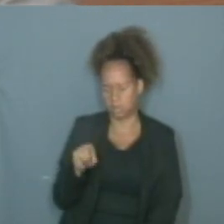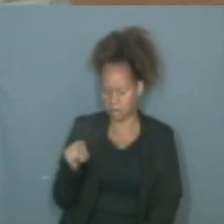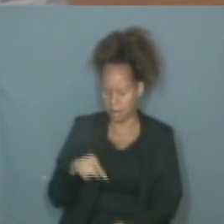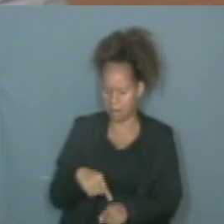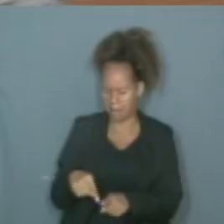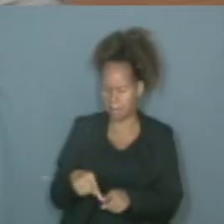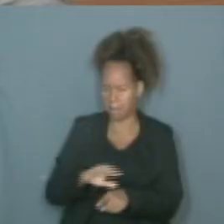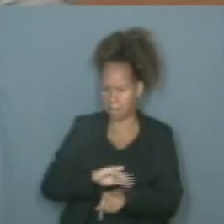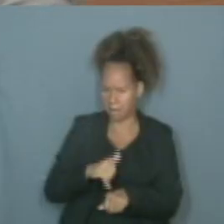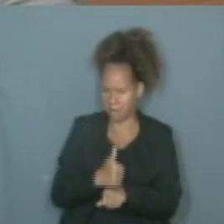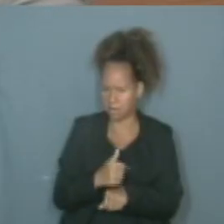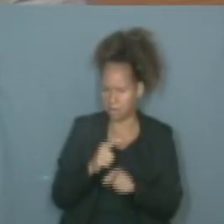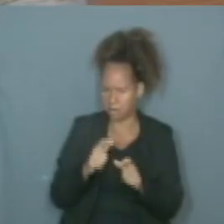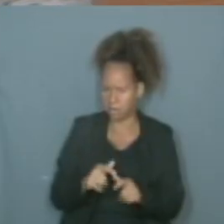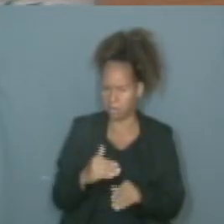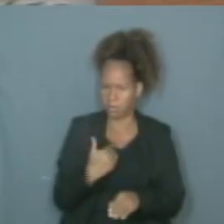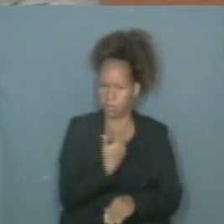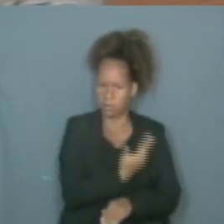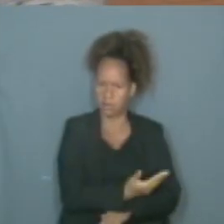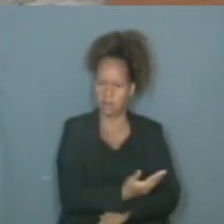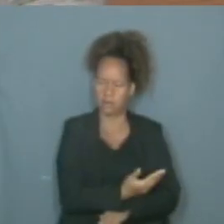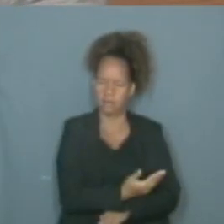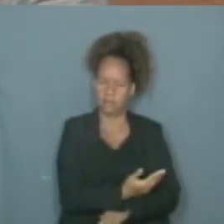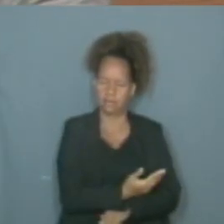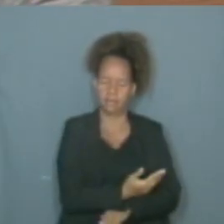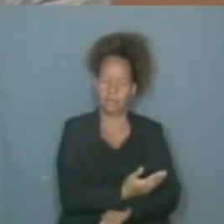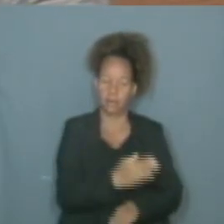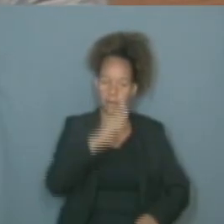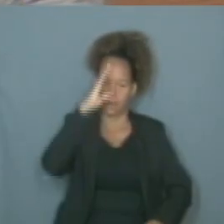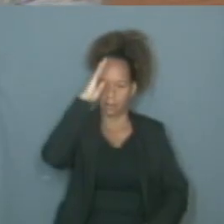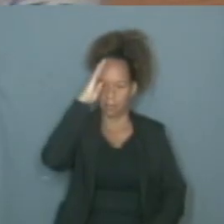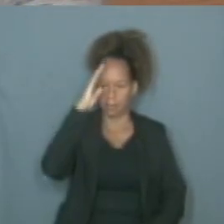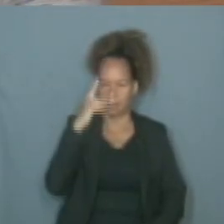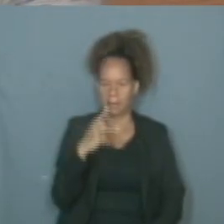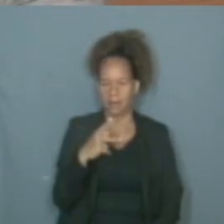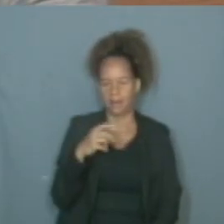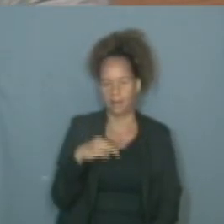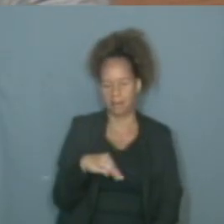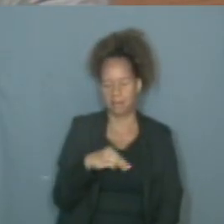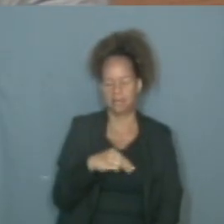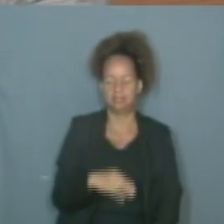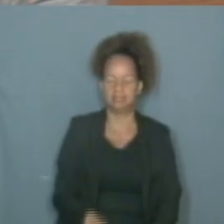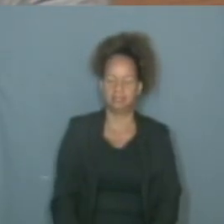essa praça? Do lado do quartel da PM.